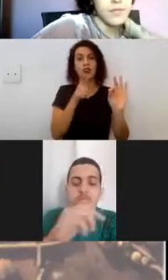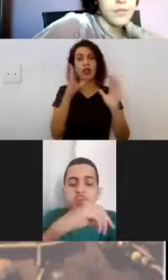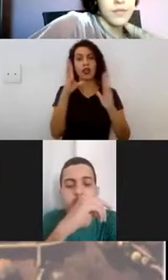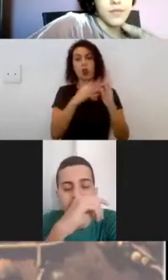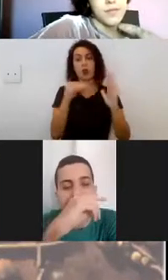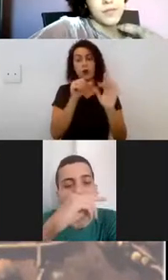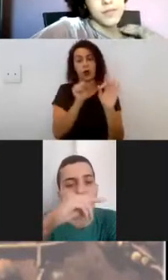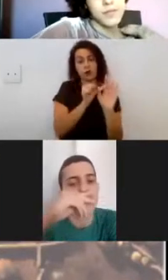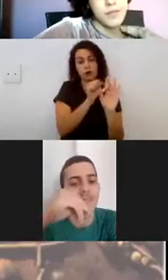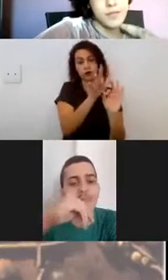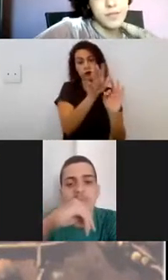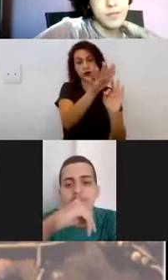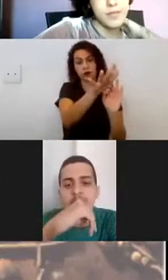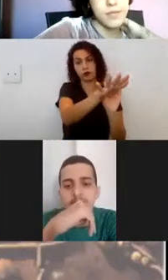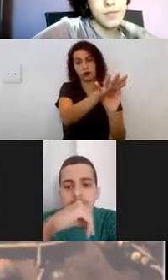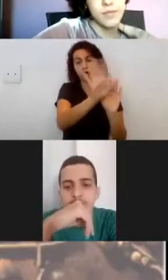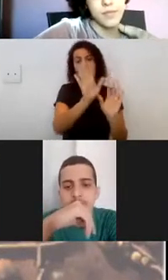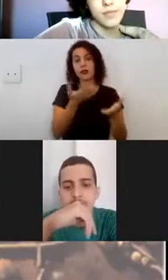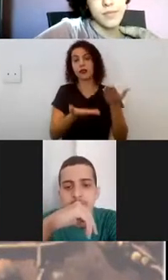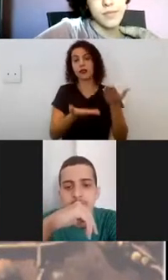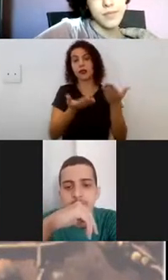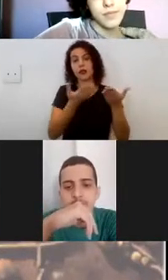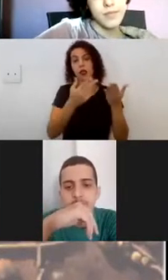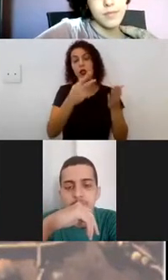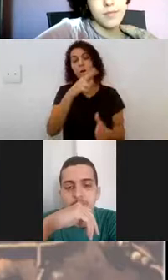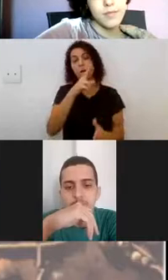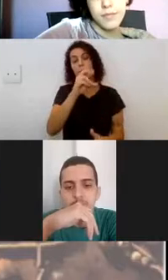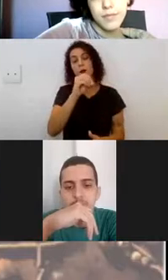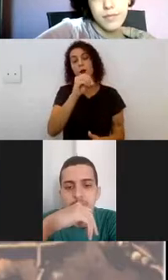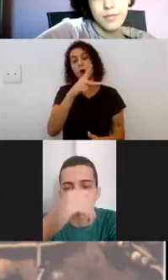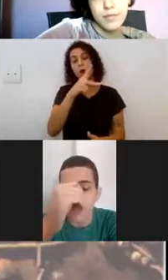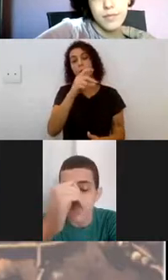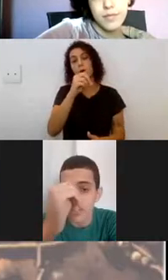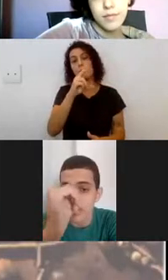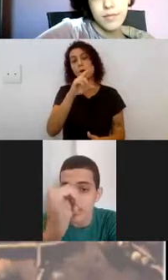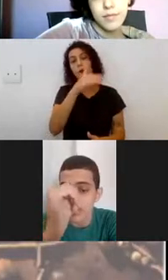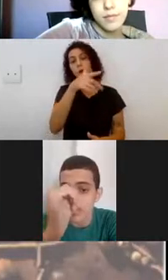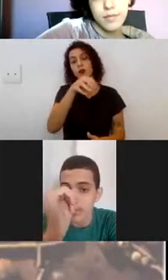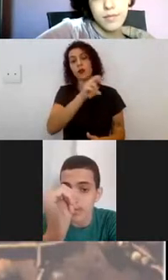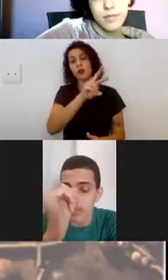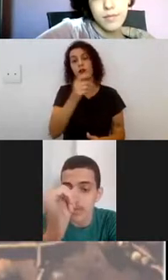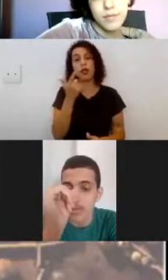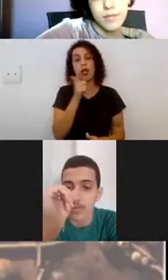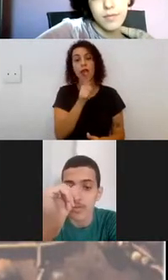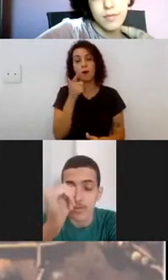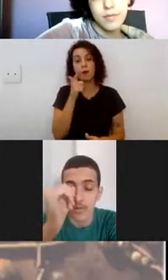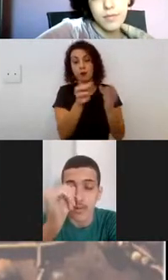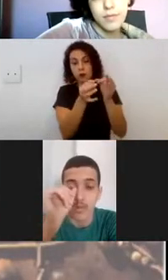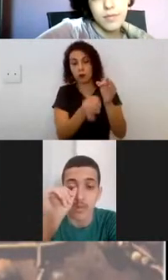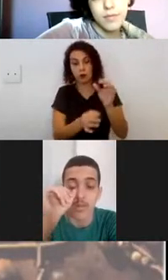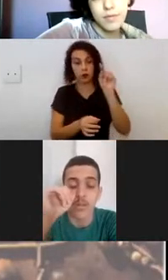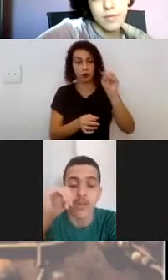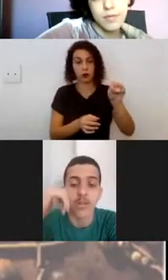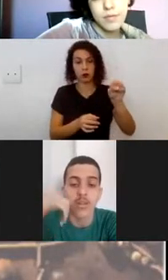de forma proporcional de forma é em que ele repete a estrutura do